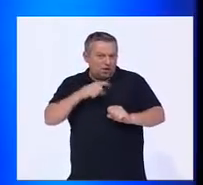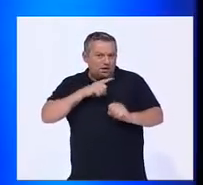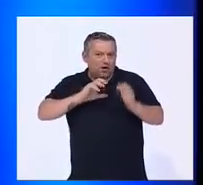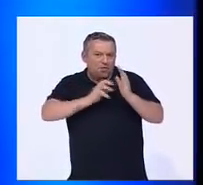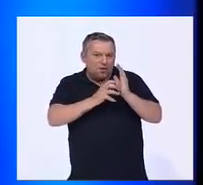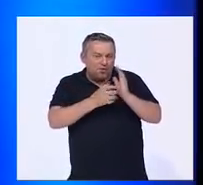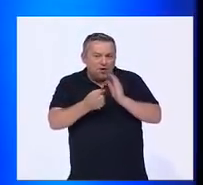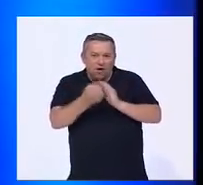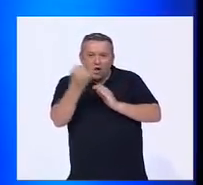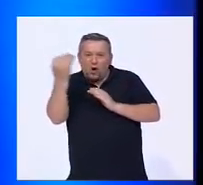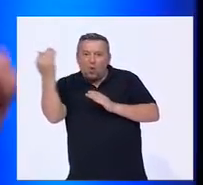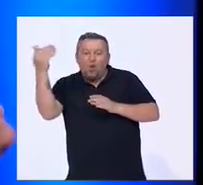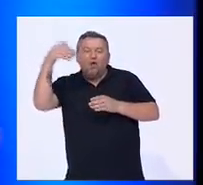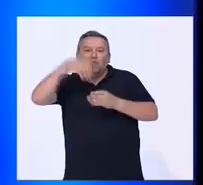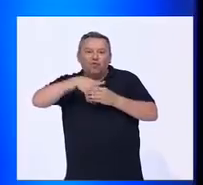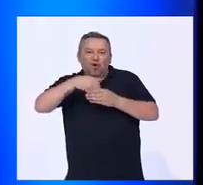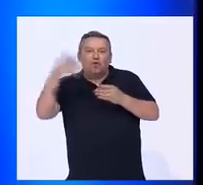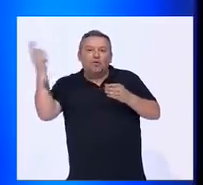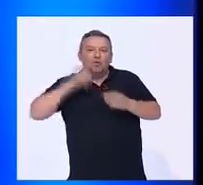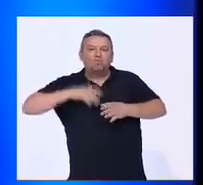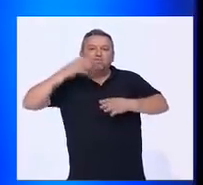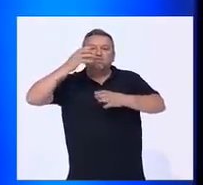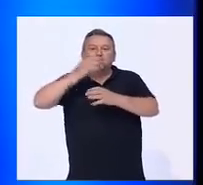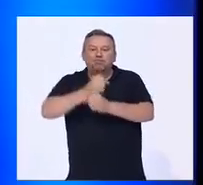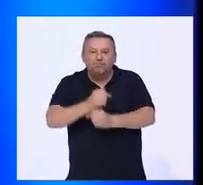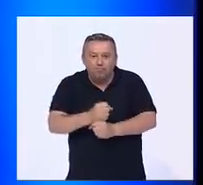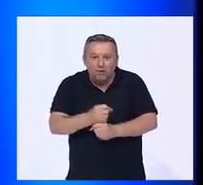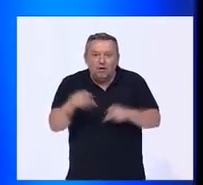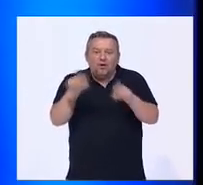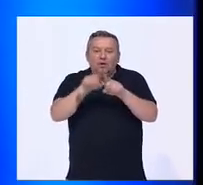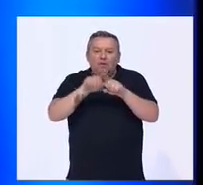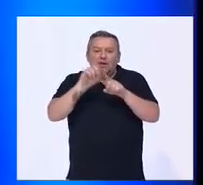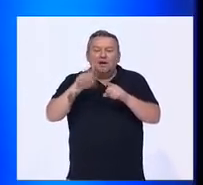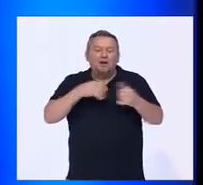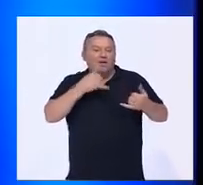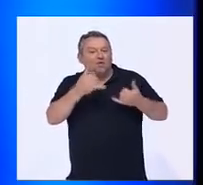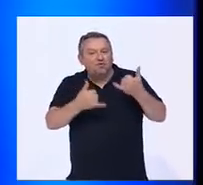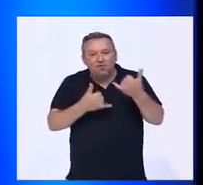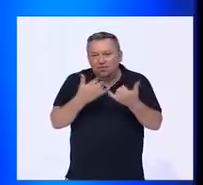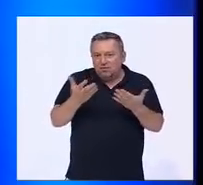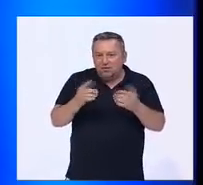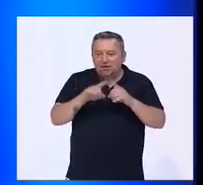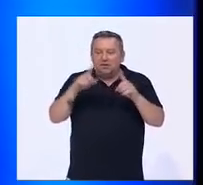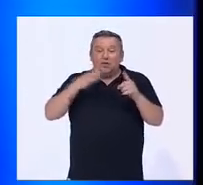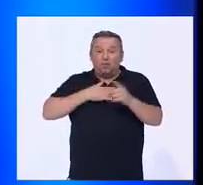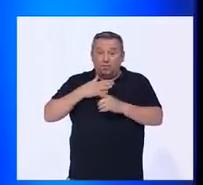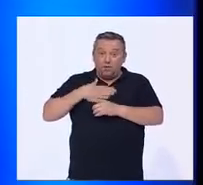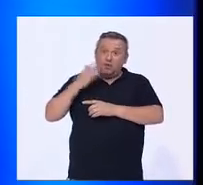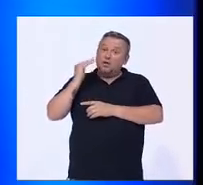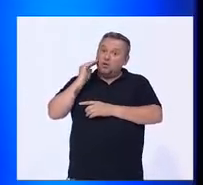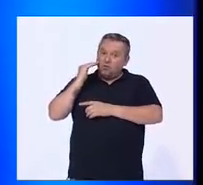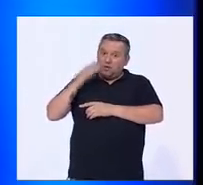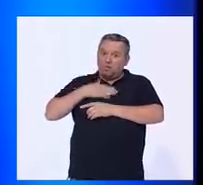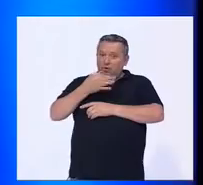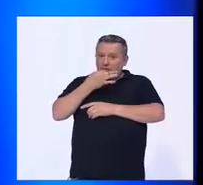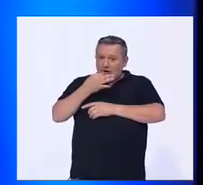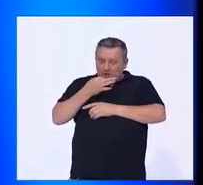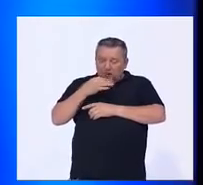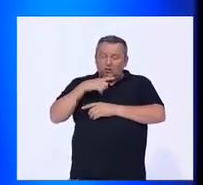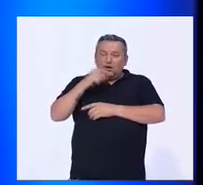o número de votos que ele tem na Câmara e no Senado. Esse é o jogo, Mauro, esse é o jogo. Por isso que, no meu entendimento, desses 8 anos